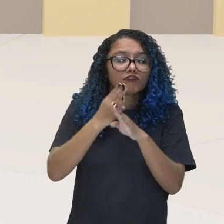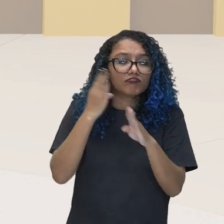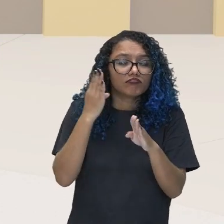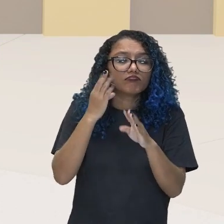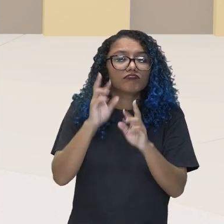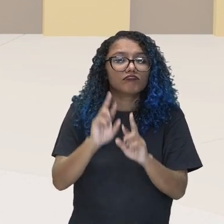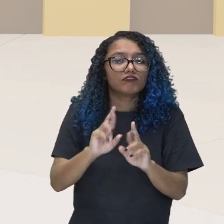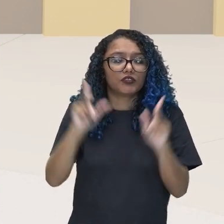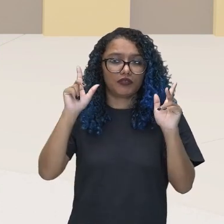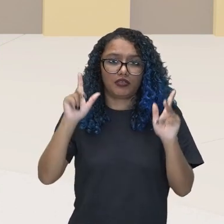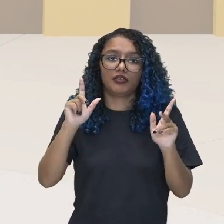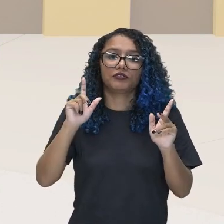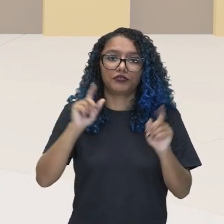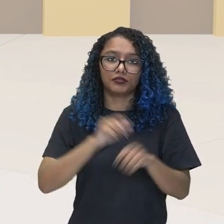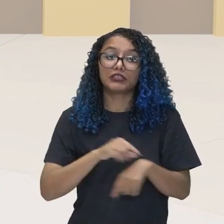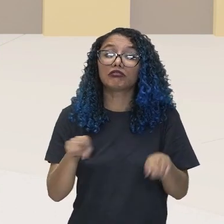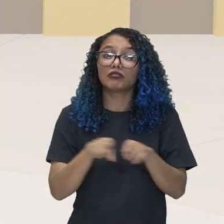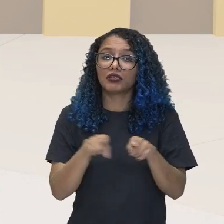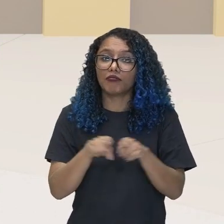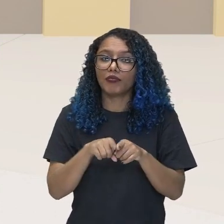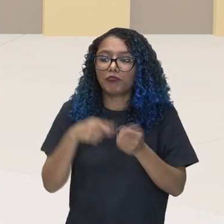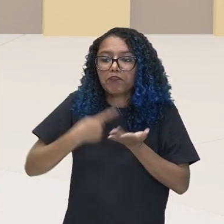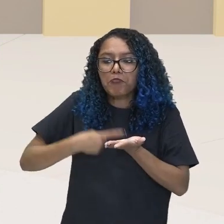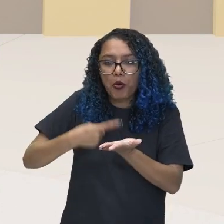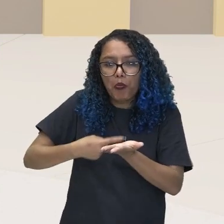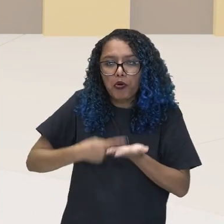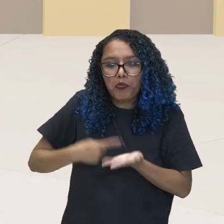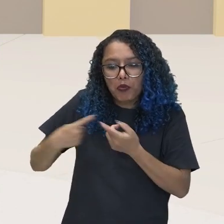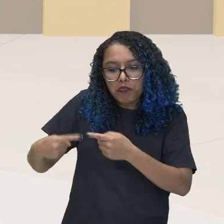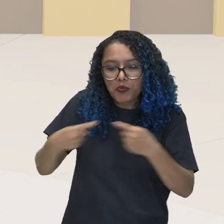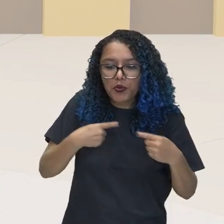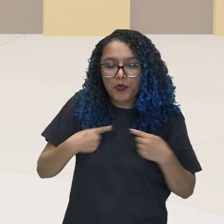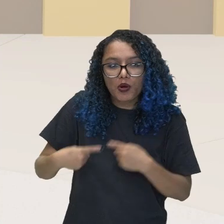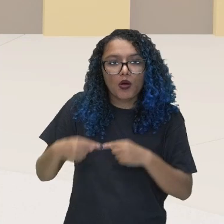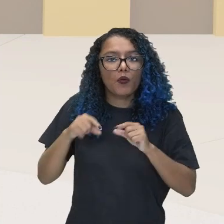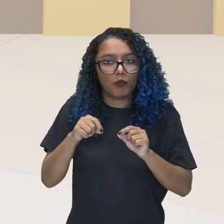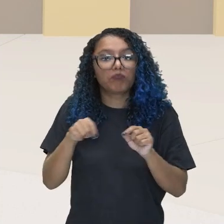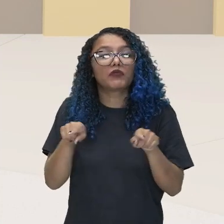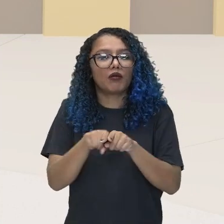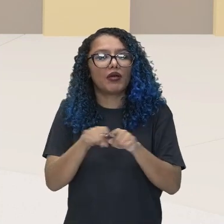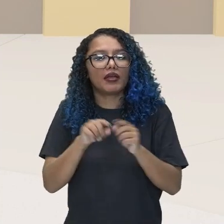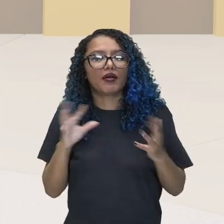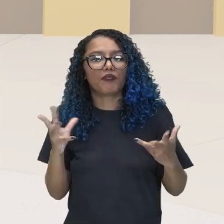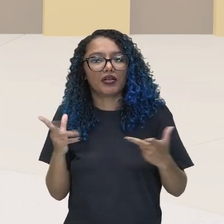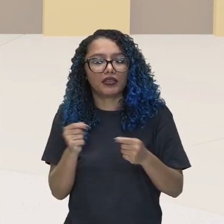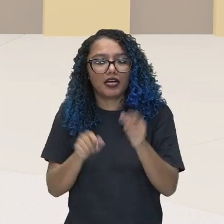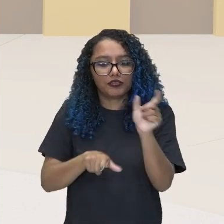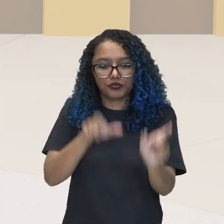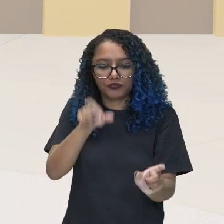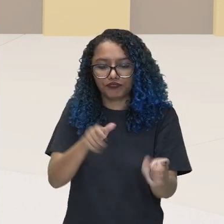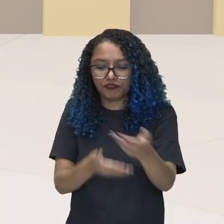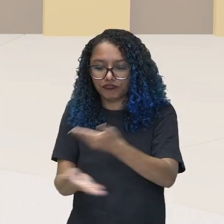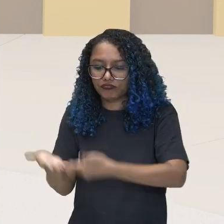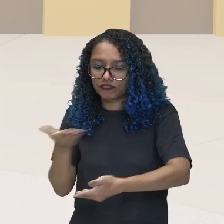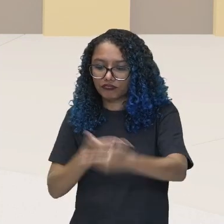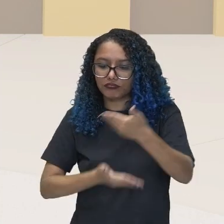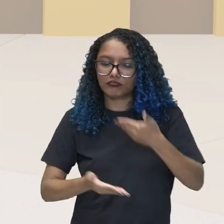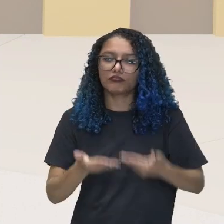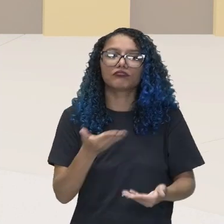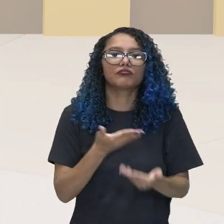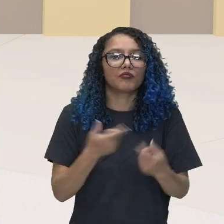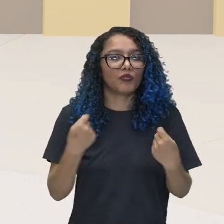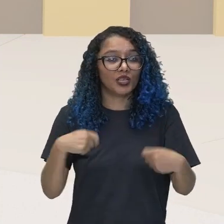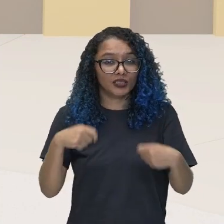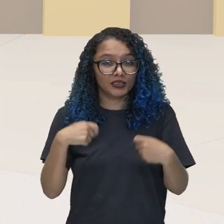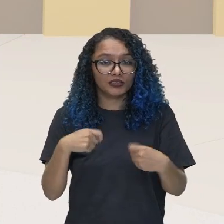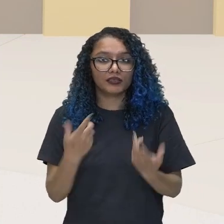a negociação. É uma habilidade interpessoal, ou seja, de pessoa para pessoa, né?